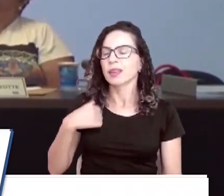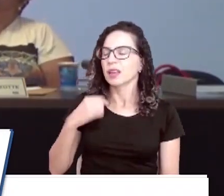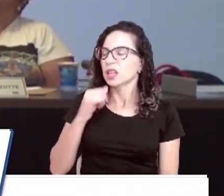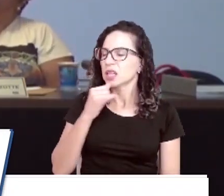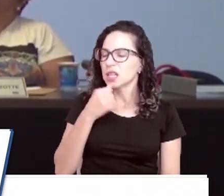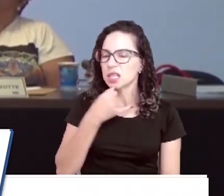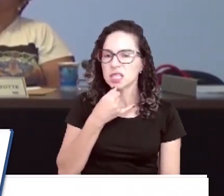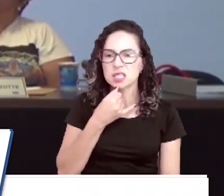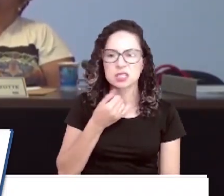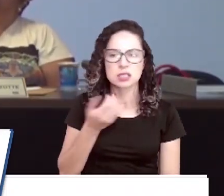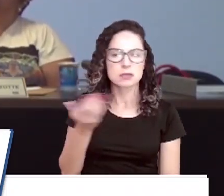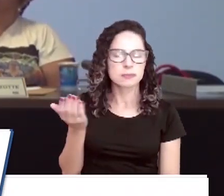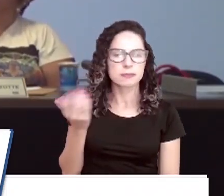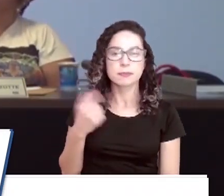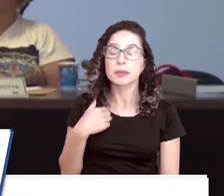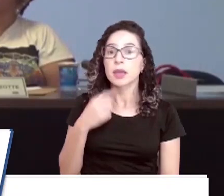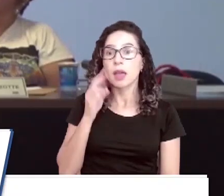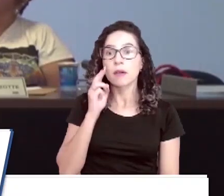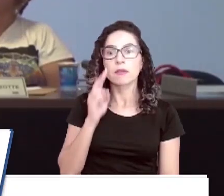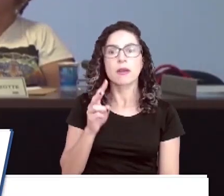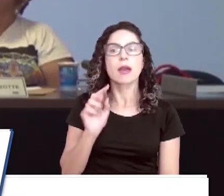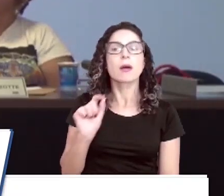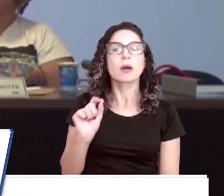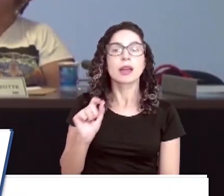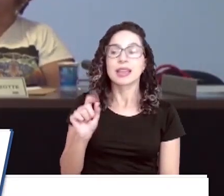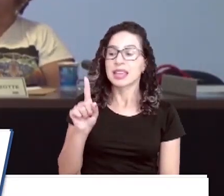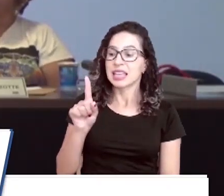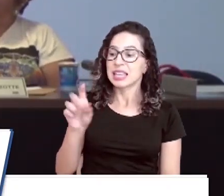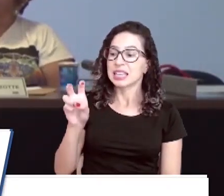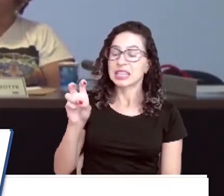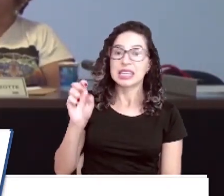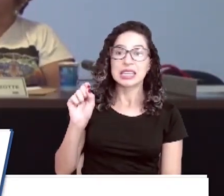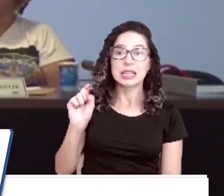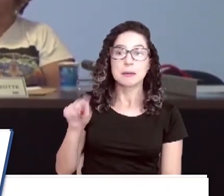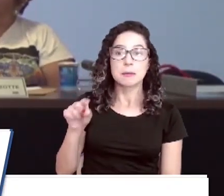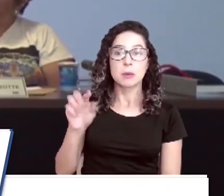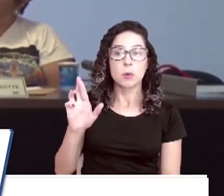postura. E eu fico vendo o valor. 15 mil reais.